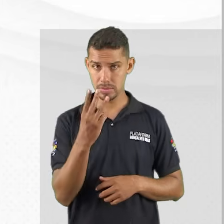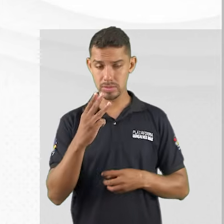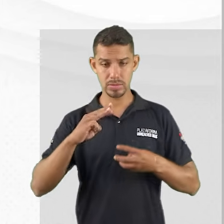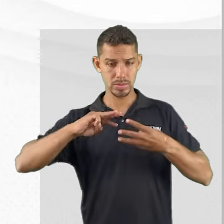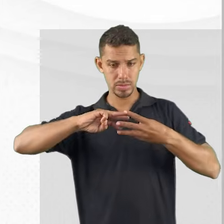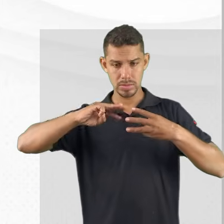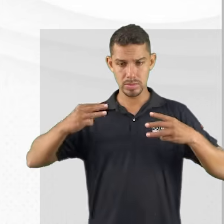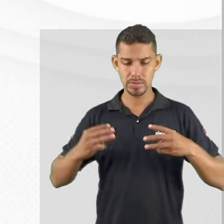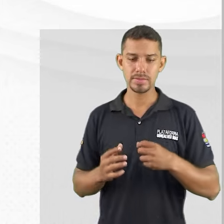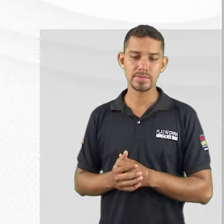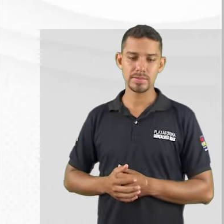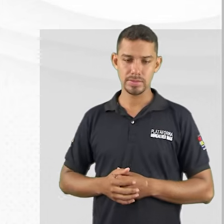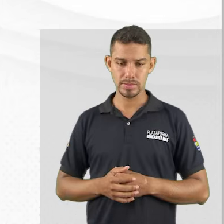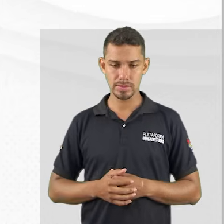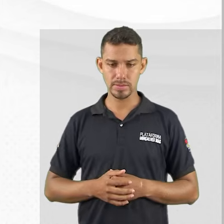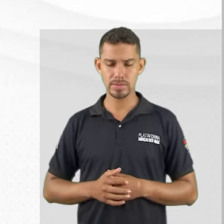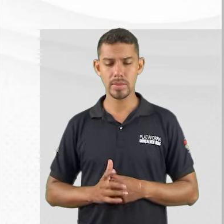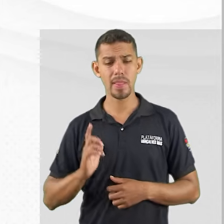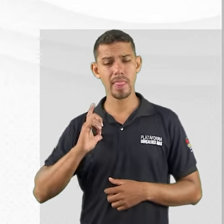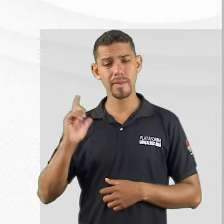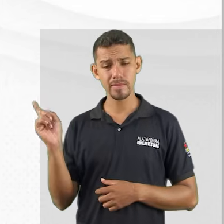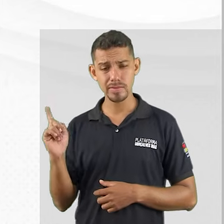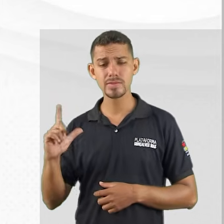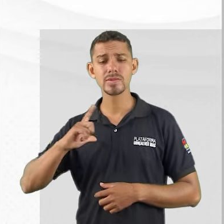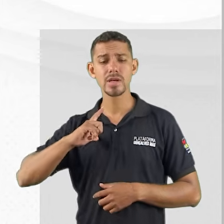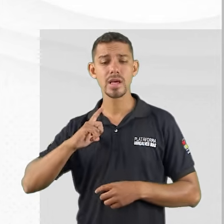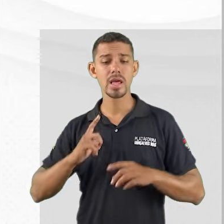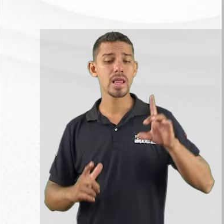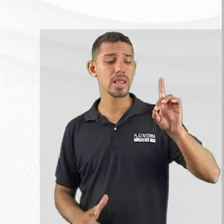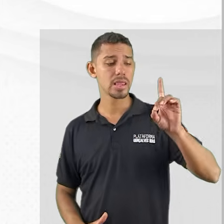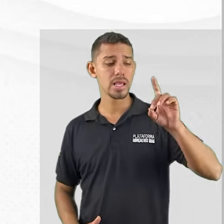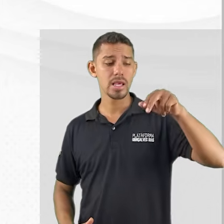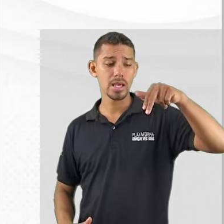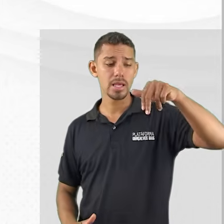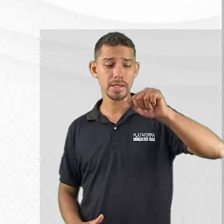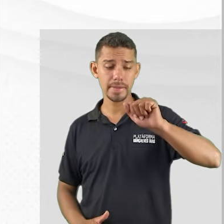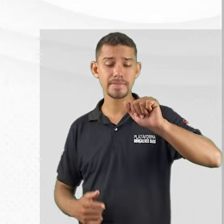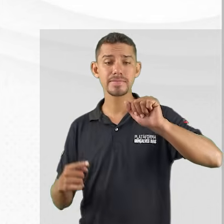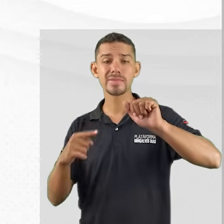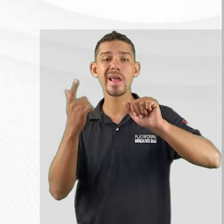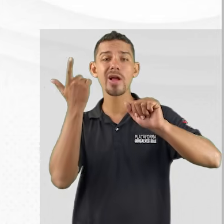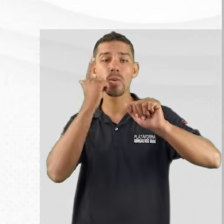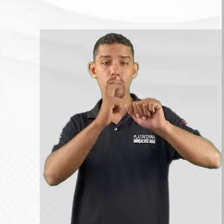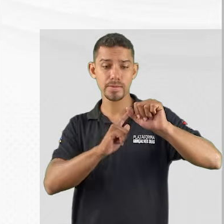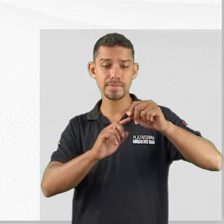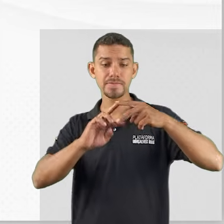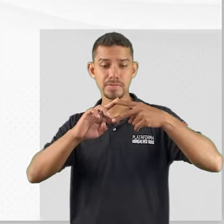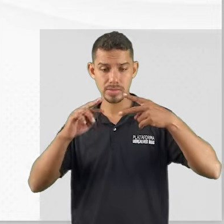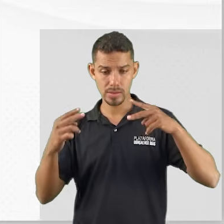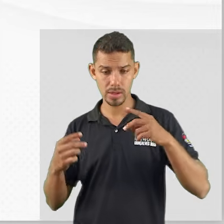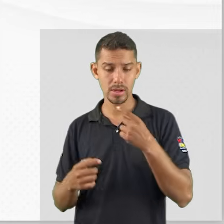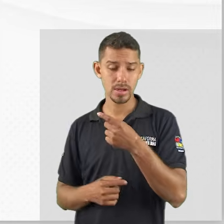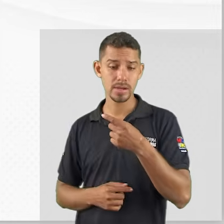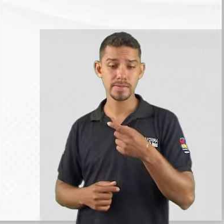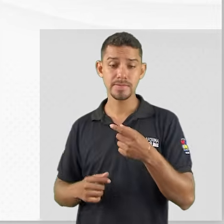3 ligações, tá? Então, dessa forma, o DNA, pessoal, ele consegue se transformar de